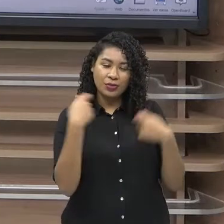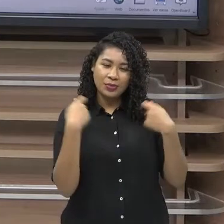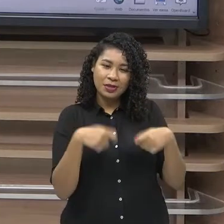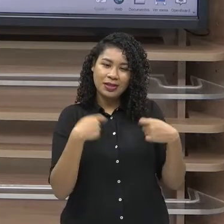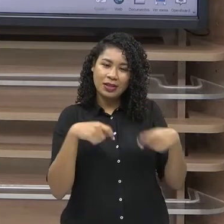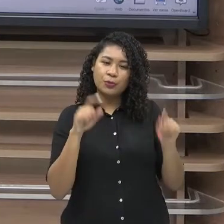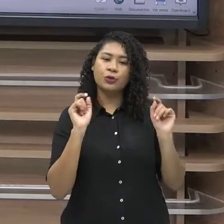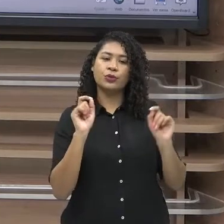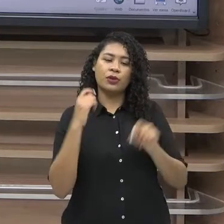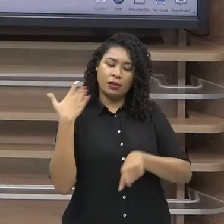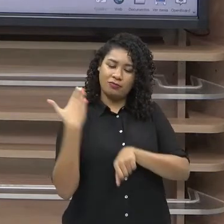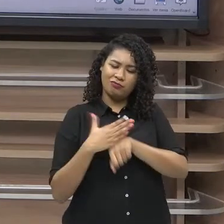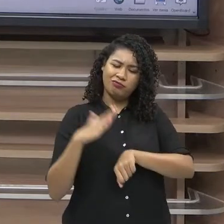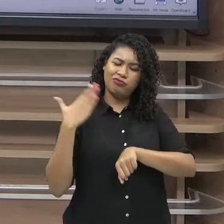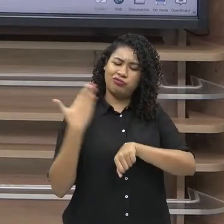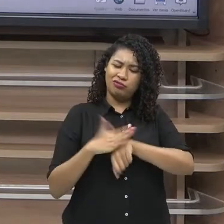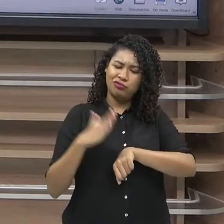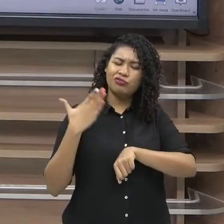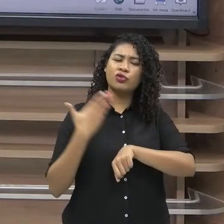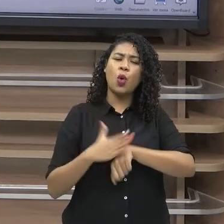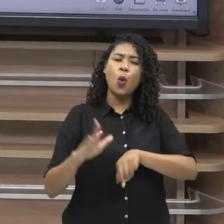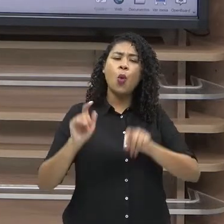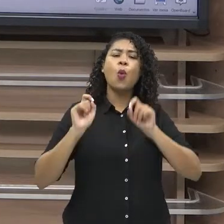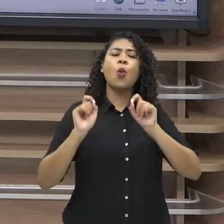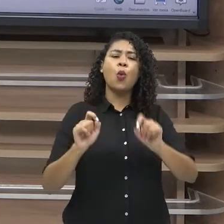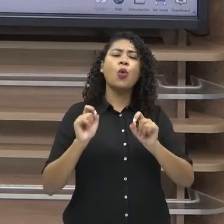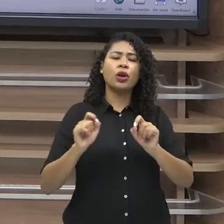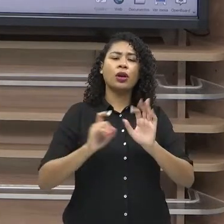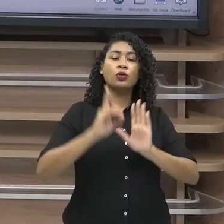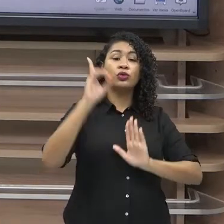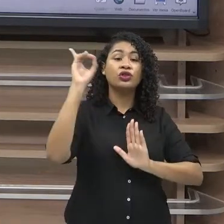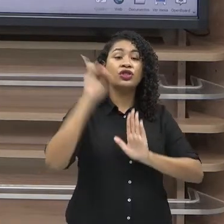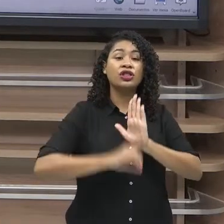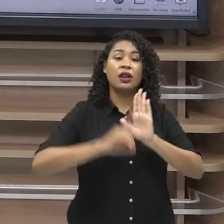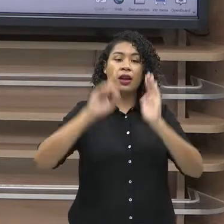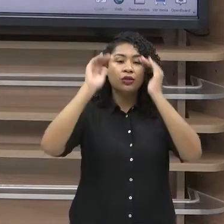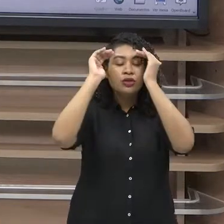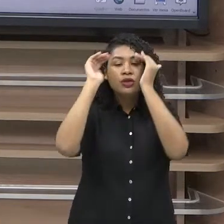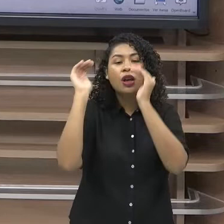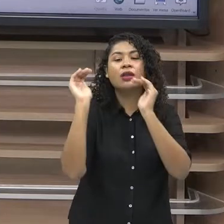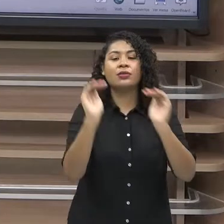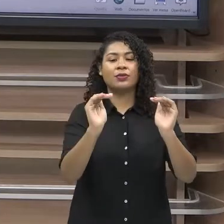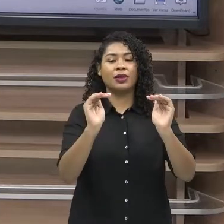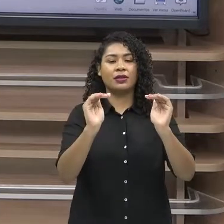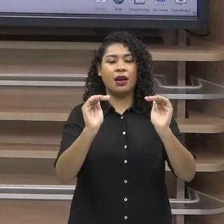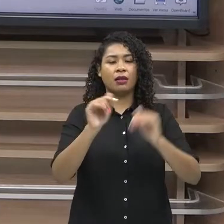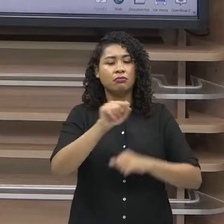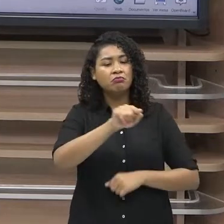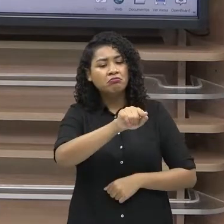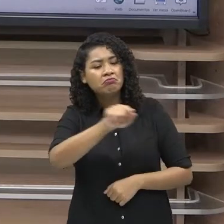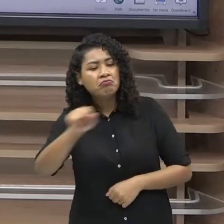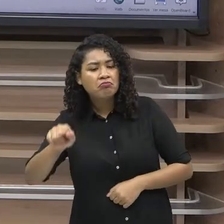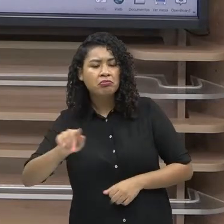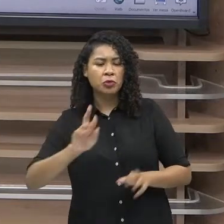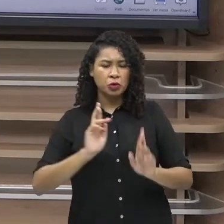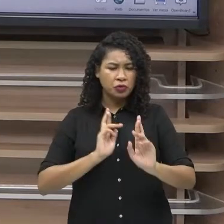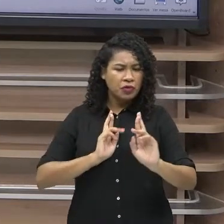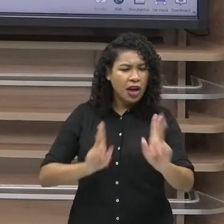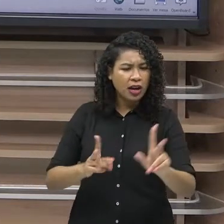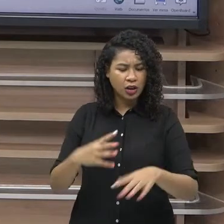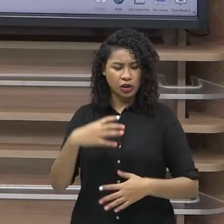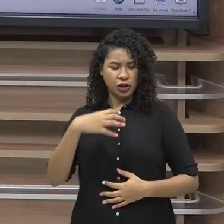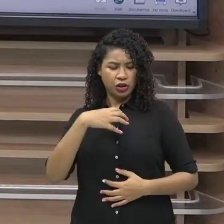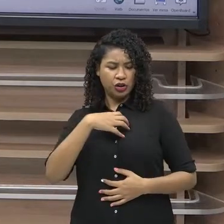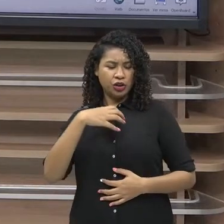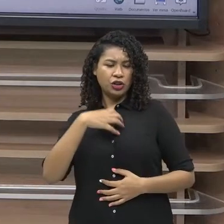o grande direito humano de respeitar o outro que tem sua religião, o seu jeito de acreditar,